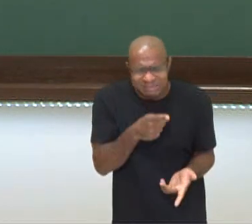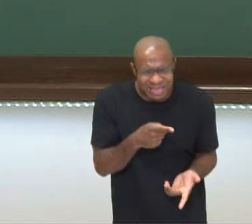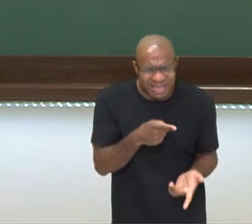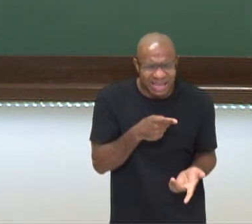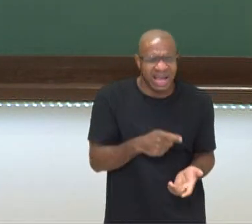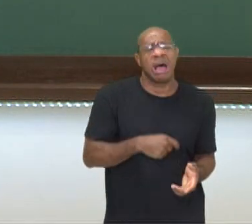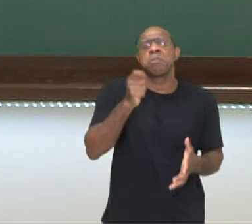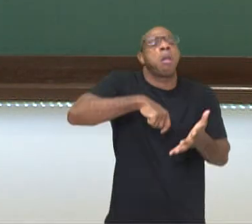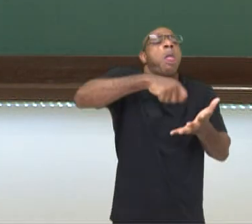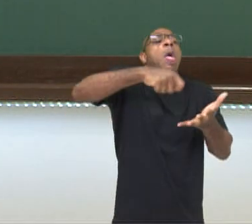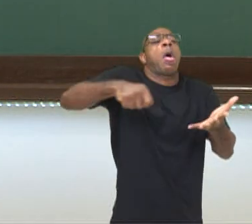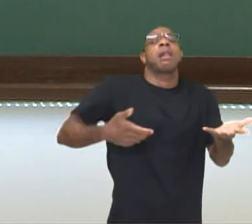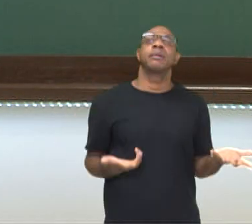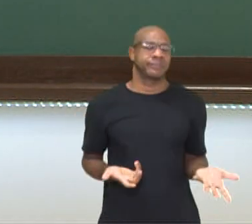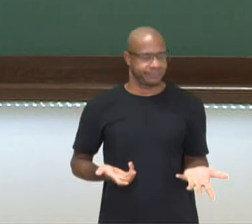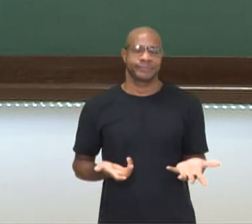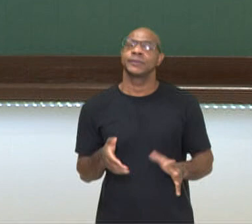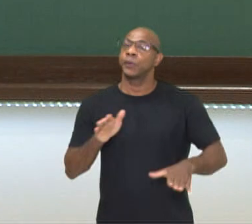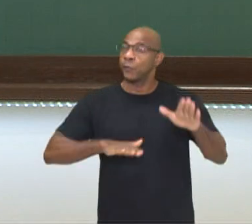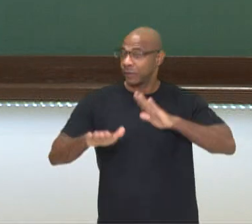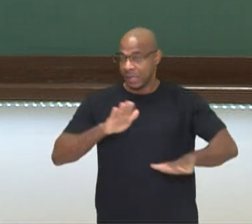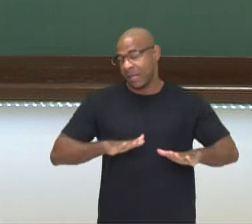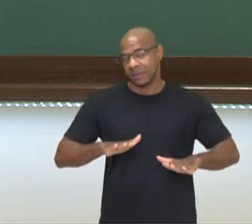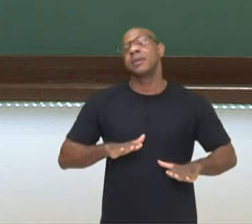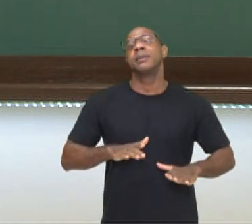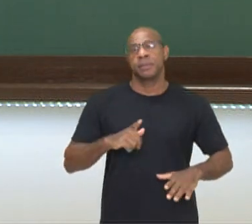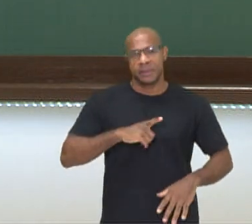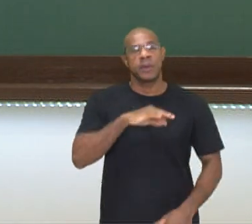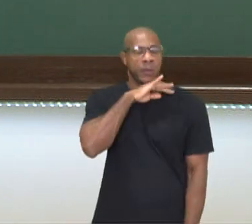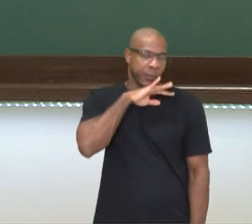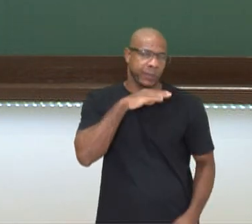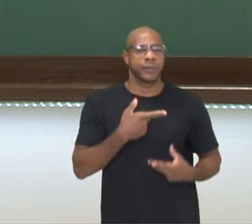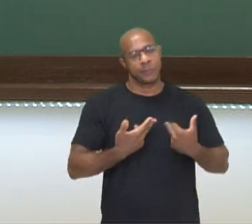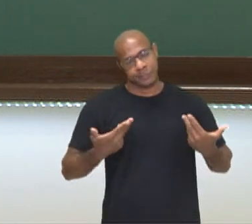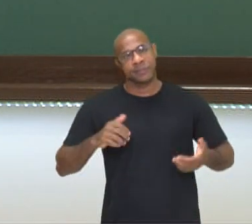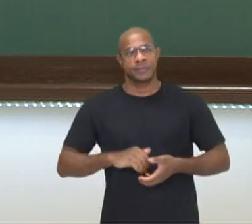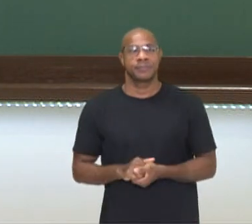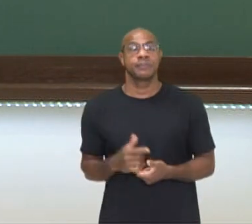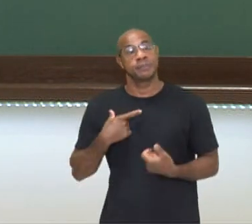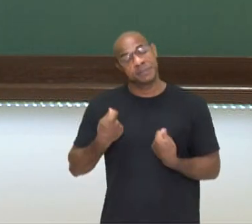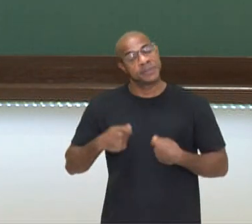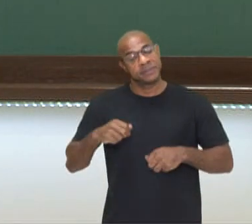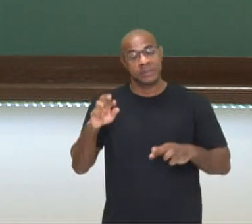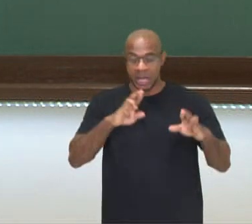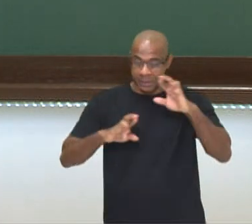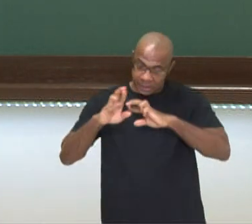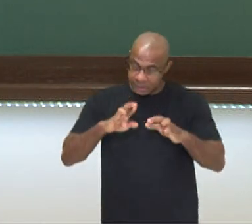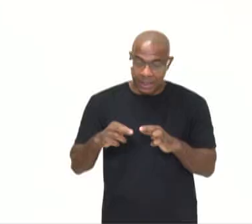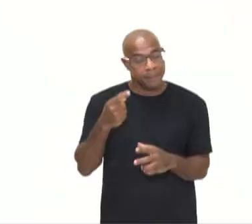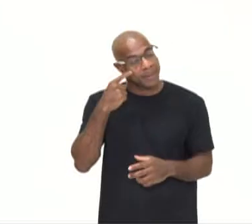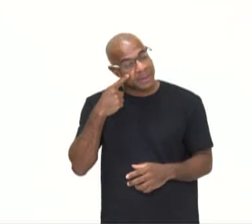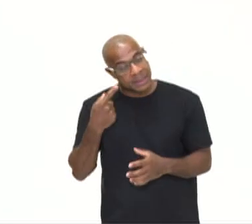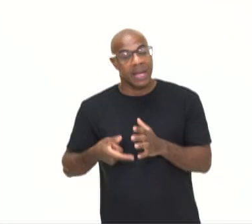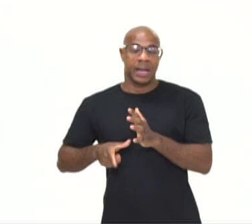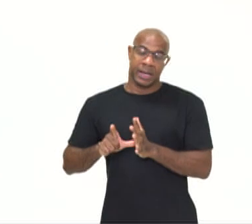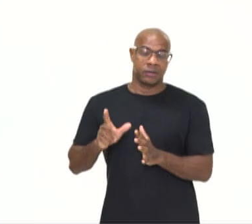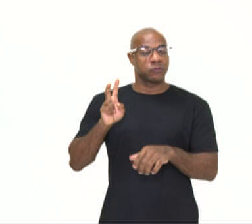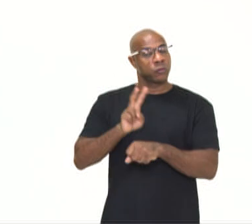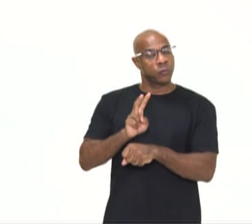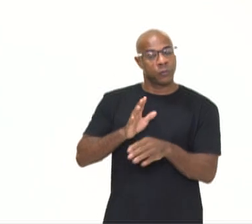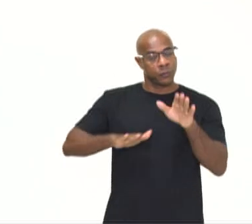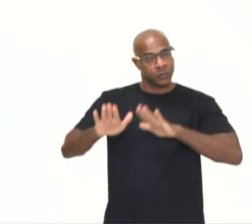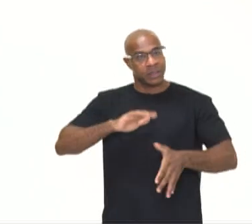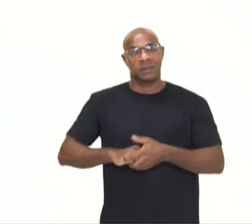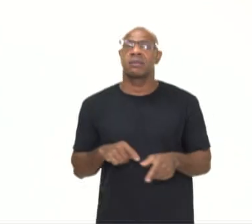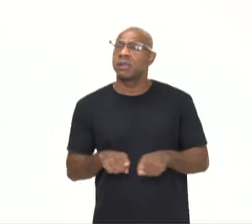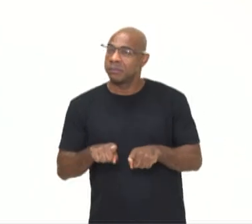é a consequência dos nossos atos, do que a gente consome hoje, tá? Analisar isso com cuidado. Além dos cuidados com a nossa